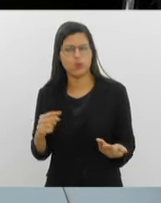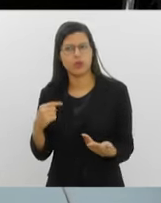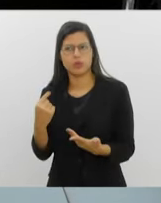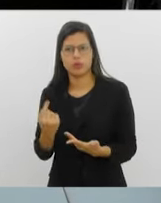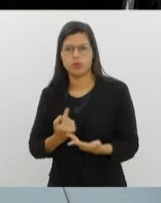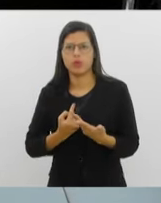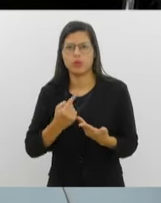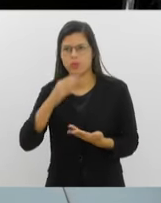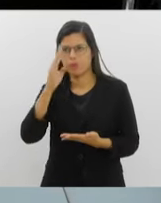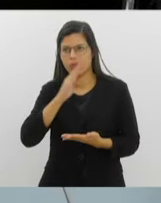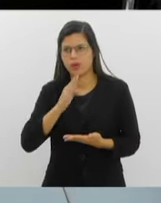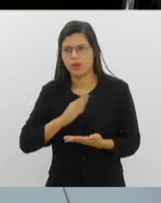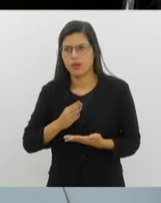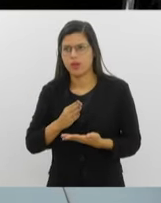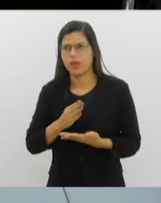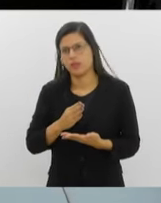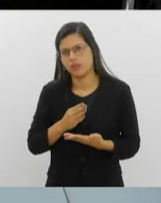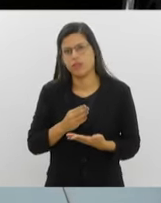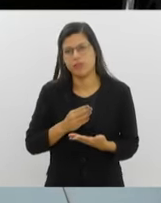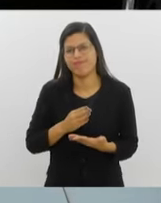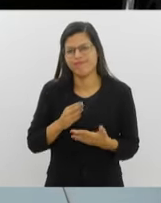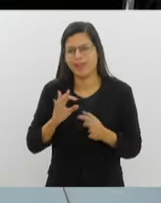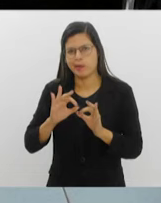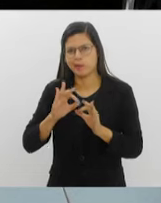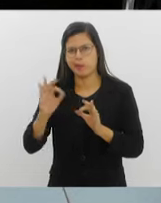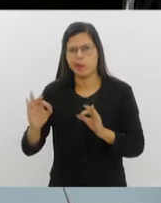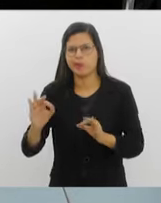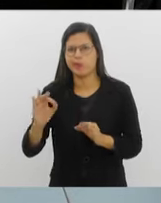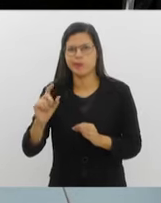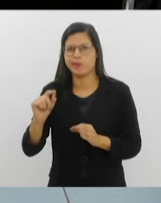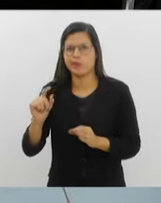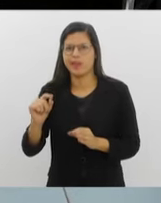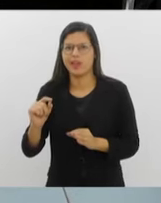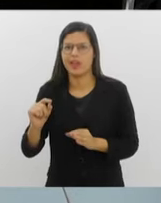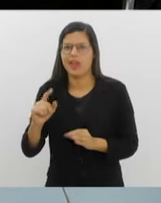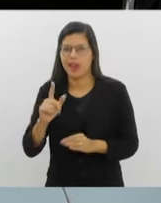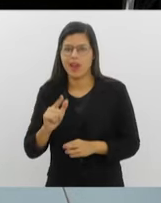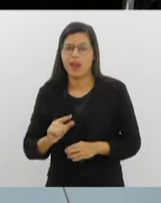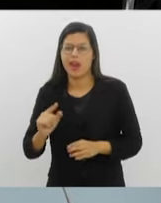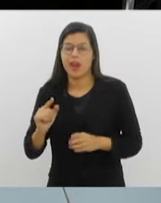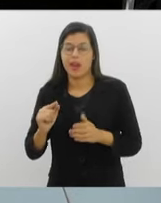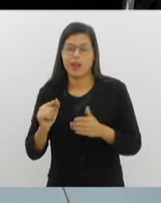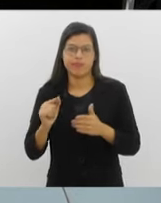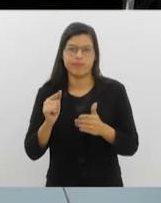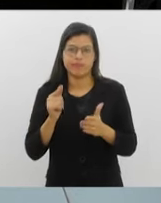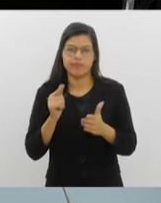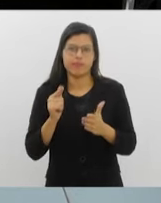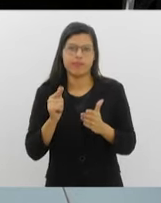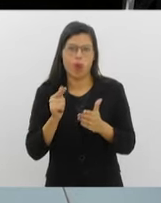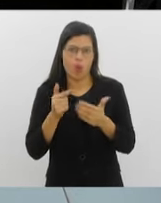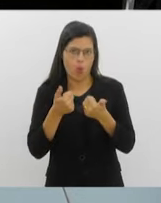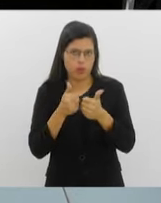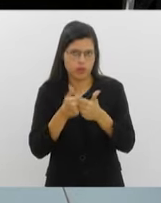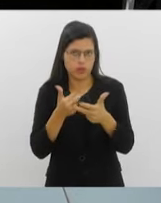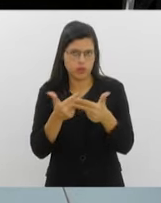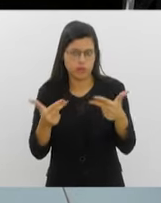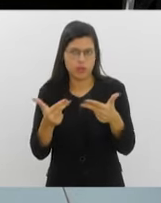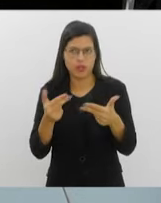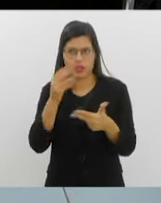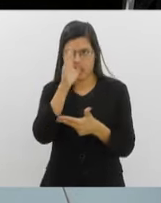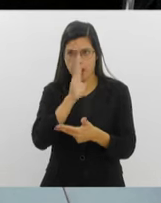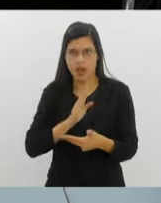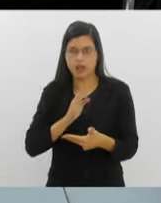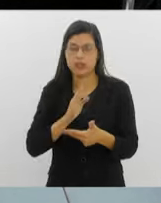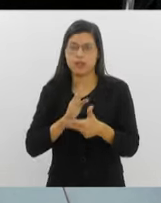está longe de chegar, uma utopia, né? Seria a tarifa zero. Inclusive, o próprio PT